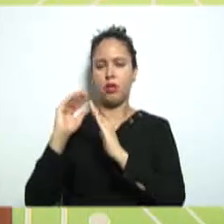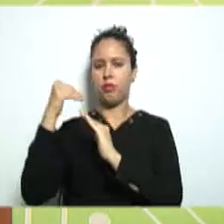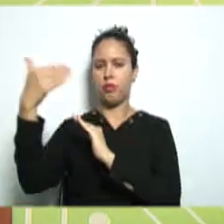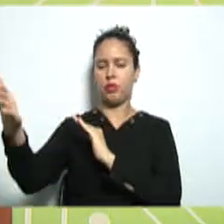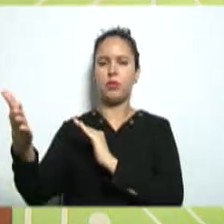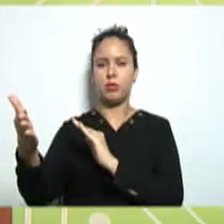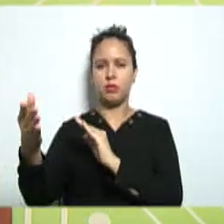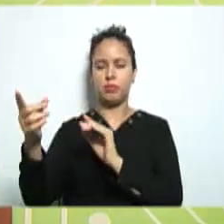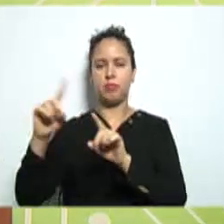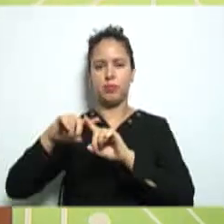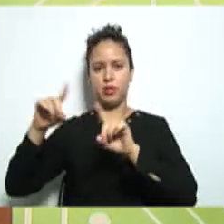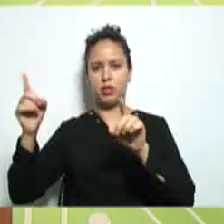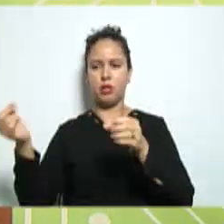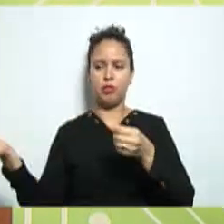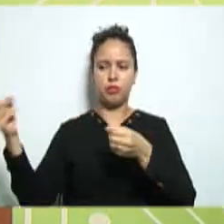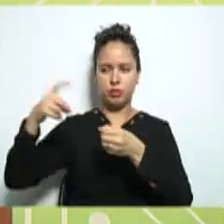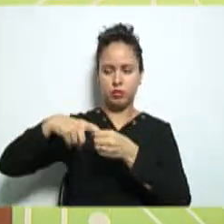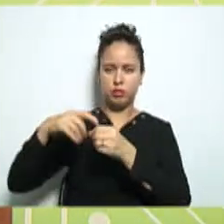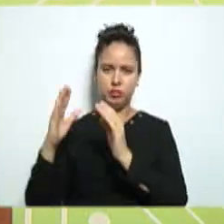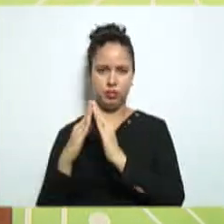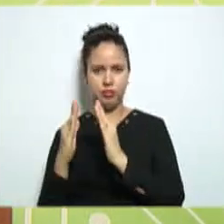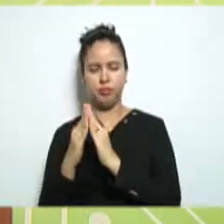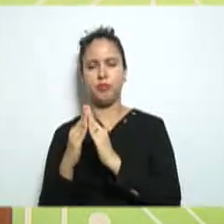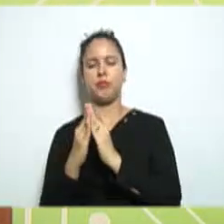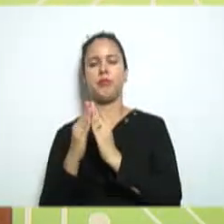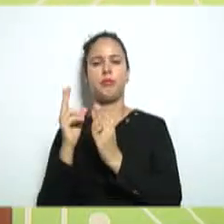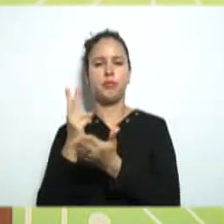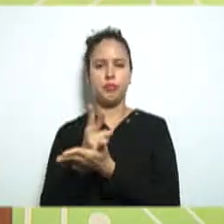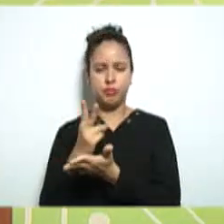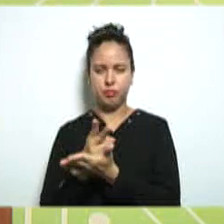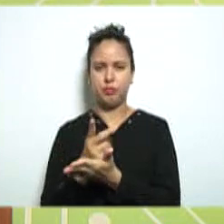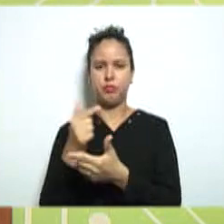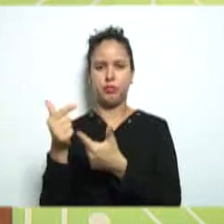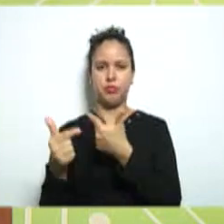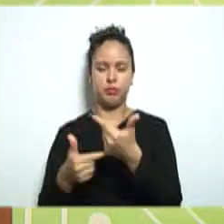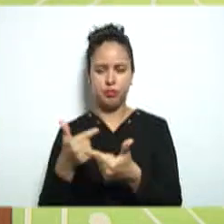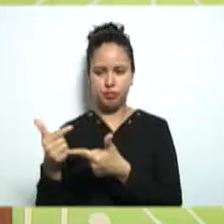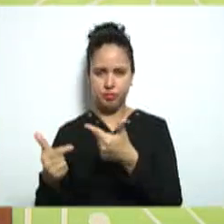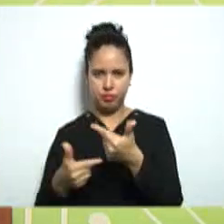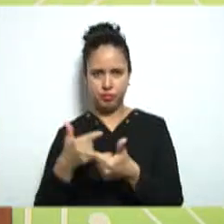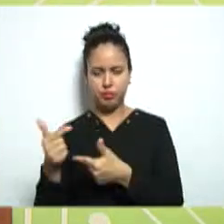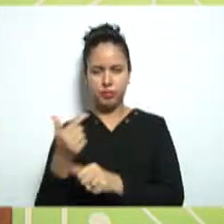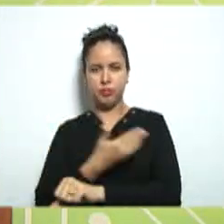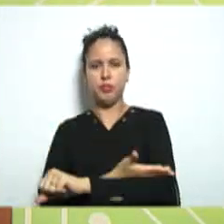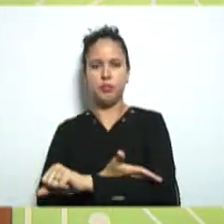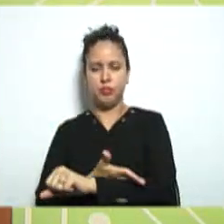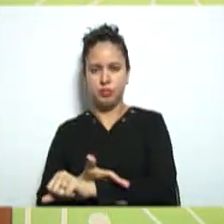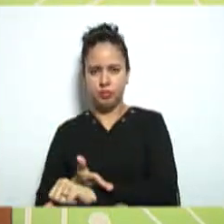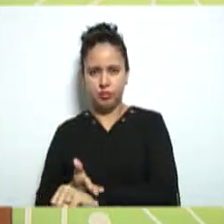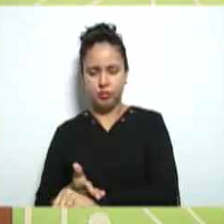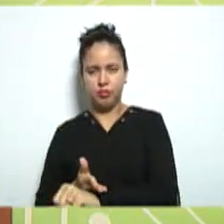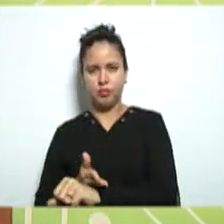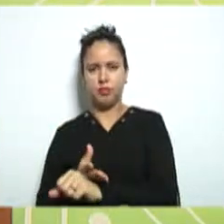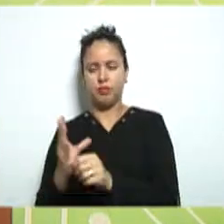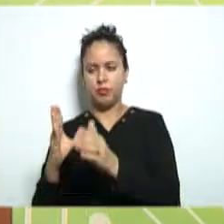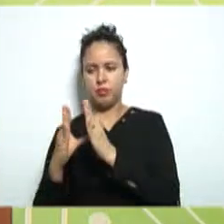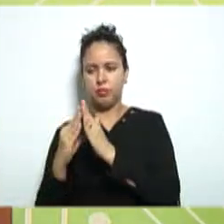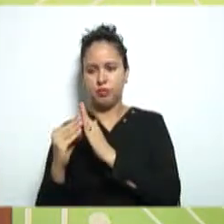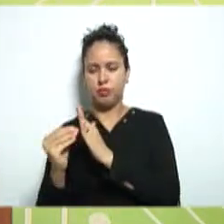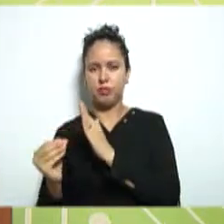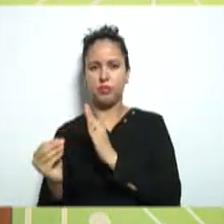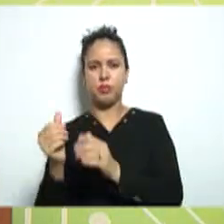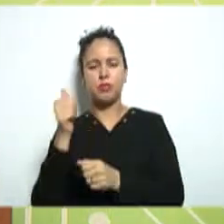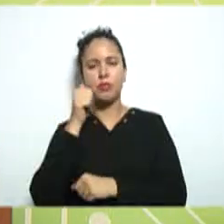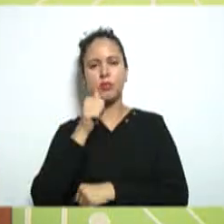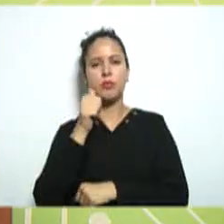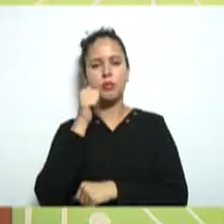doméstico, mas em casa é o costume, é o padrão que a mulher